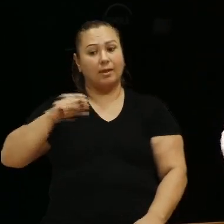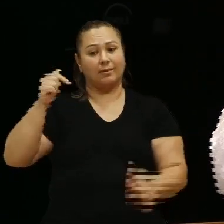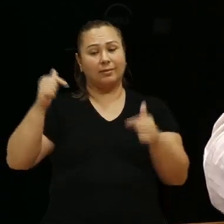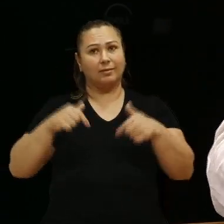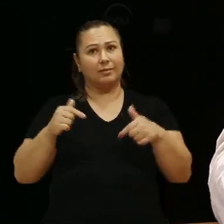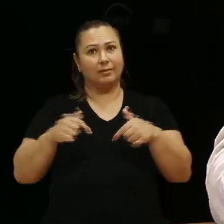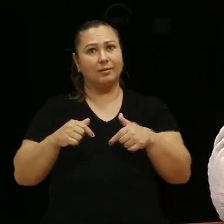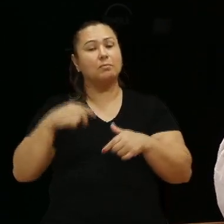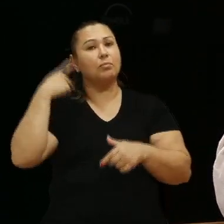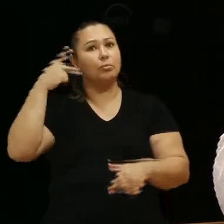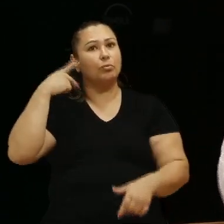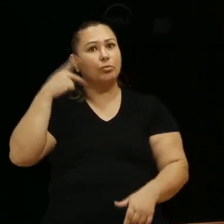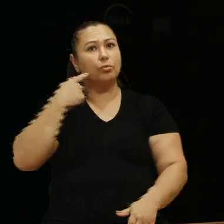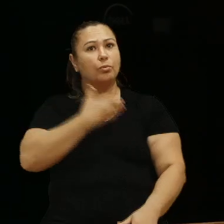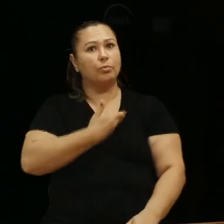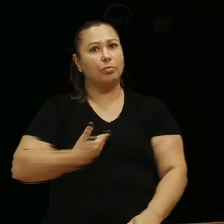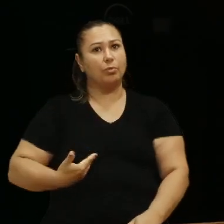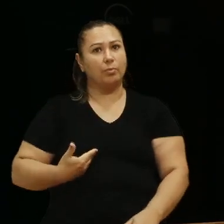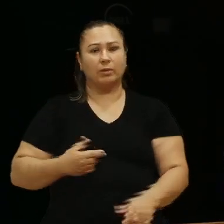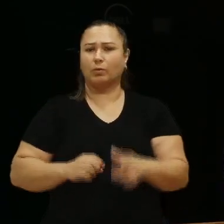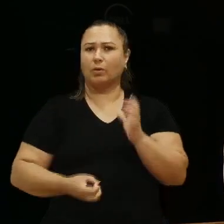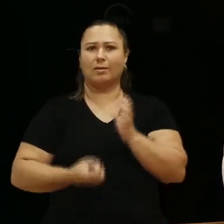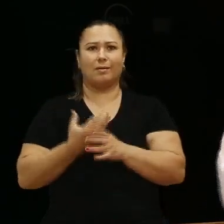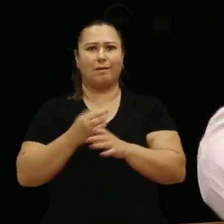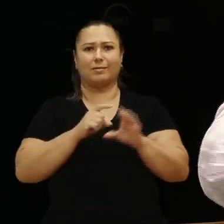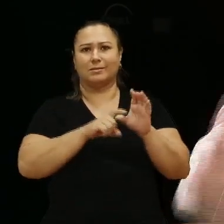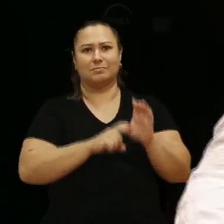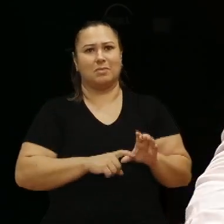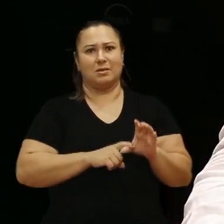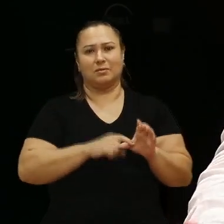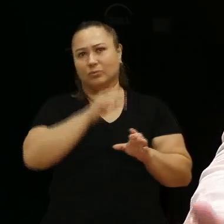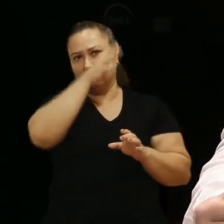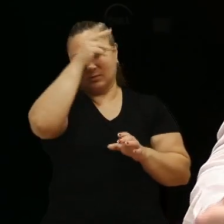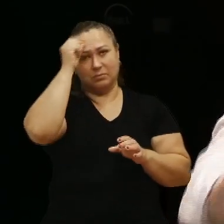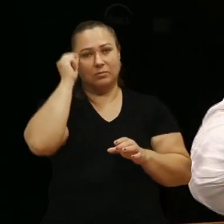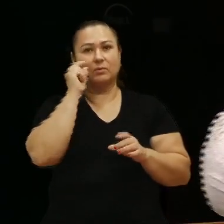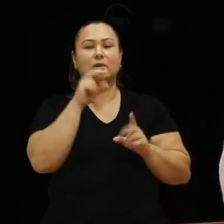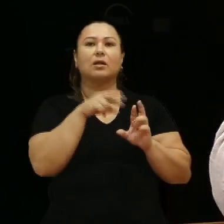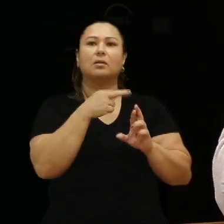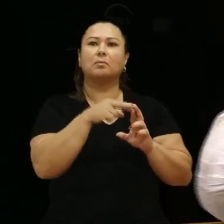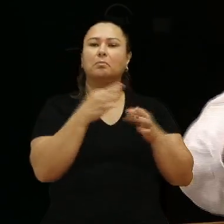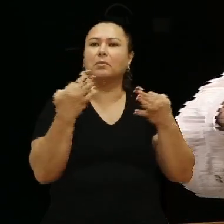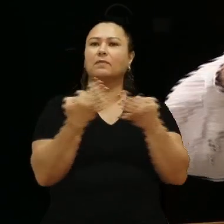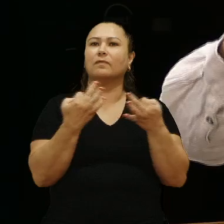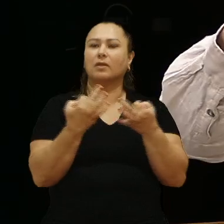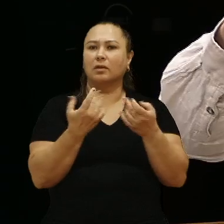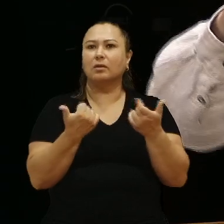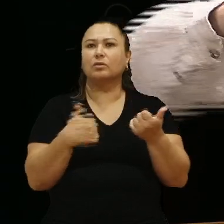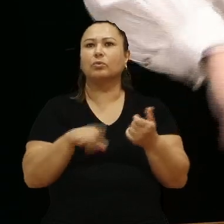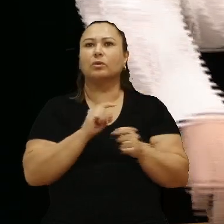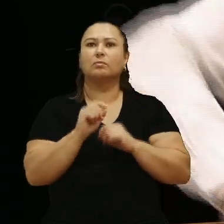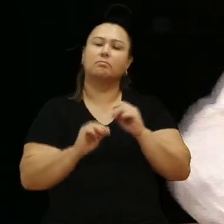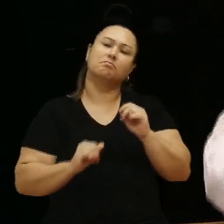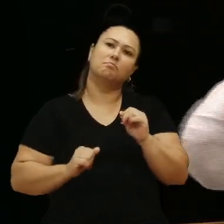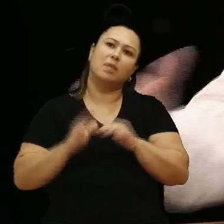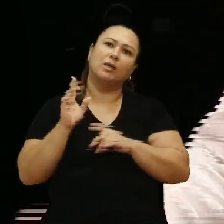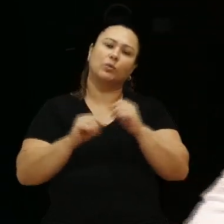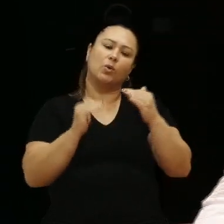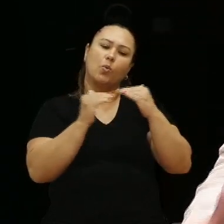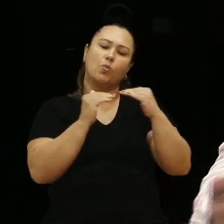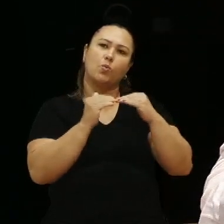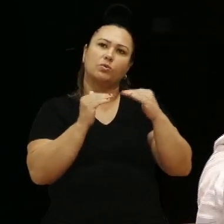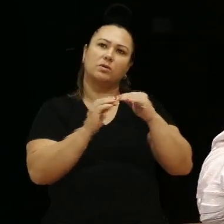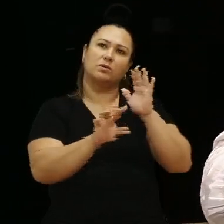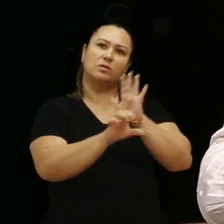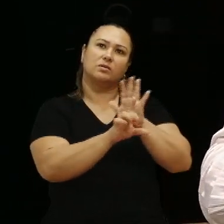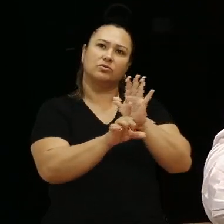determinar políticas públicas, não para criar despesas para o município. Então, o modelo de regulamentação perfeito e, mais do que isso, mais do que concordar com o processo